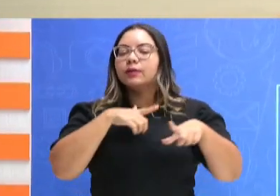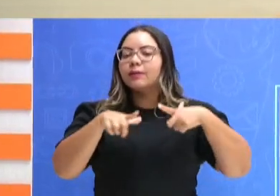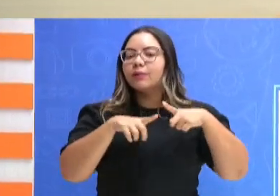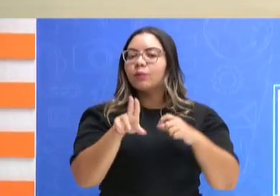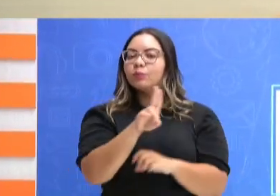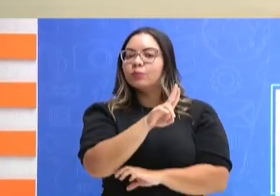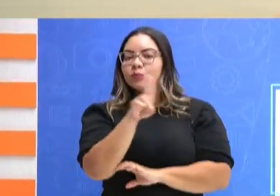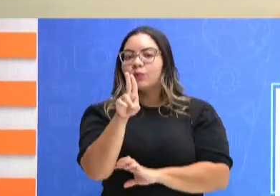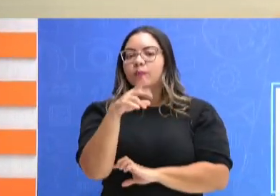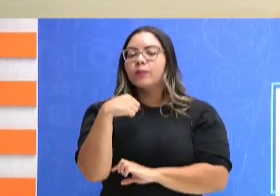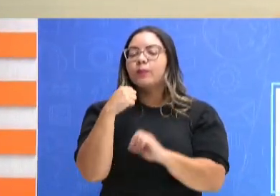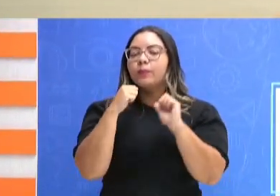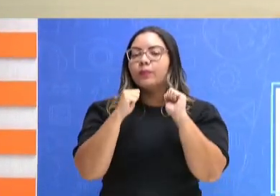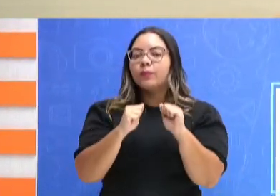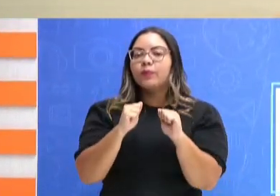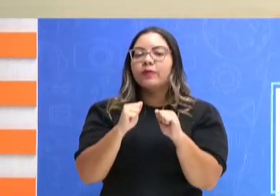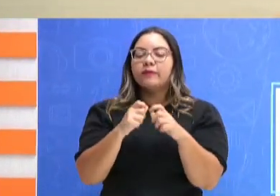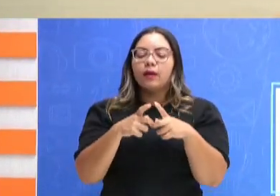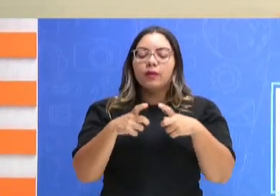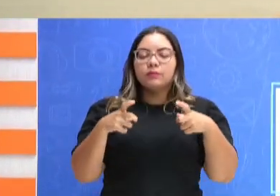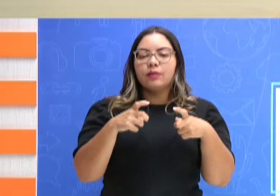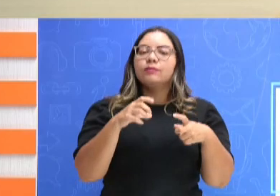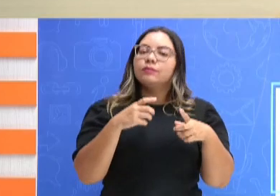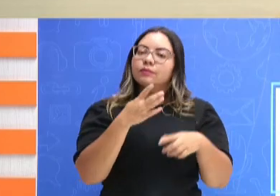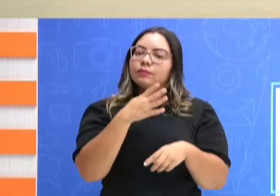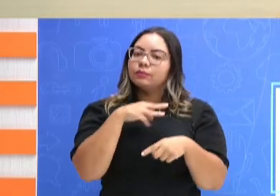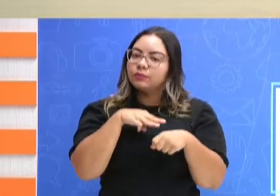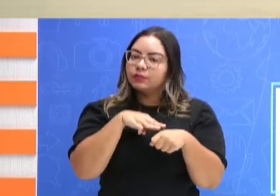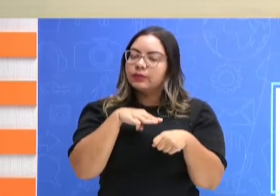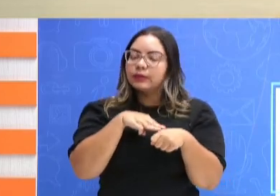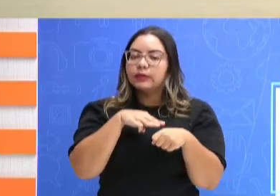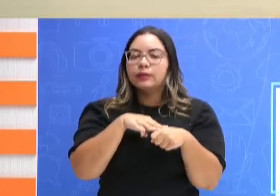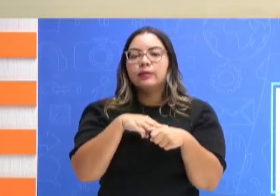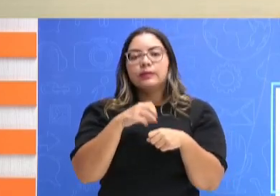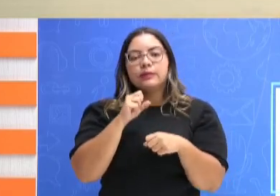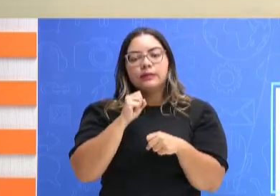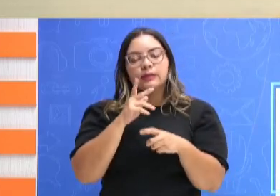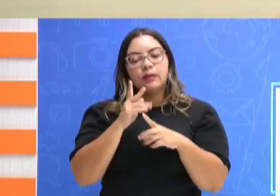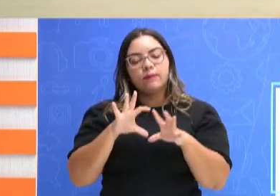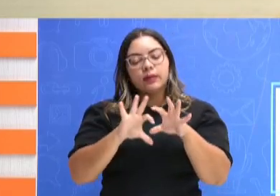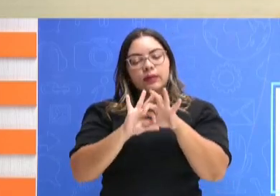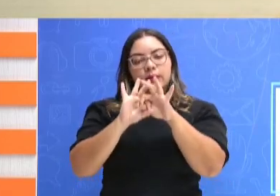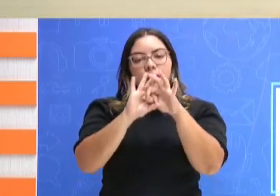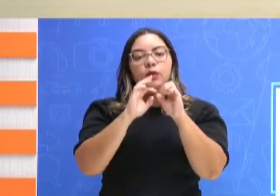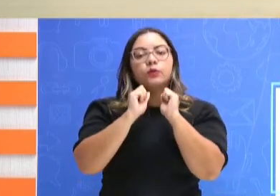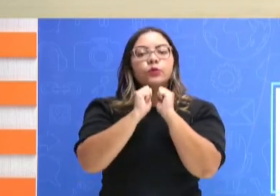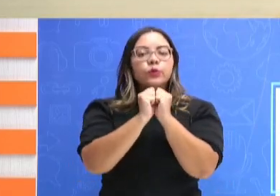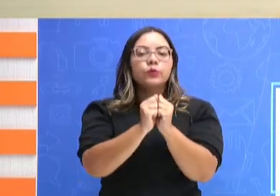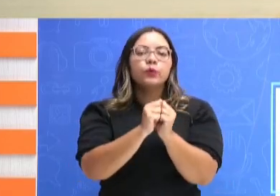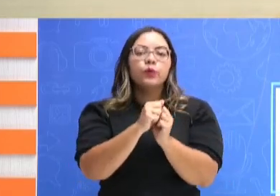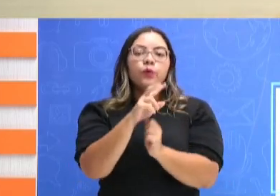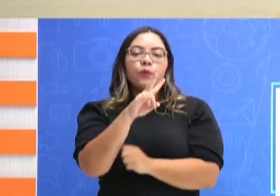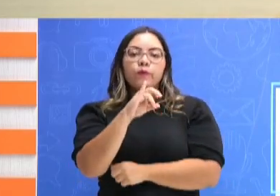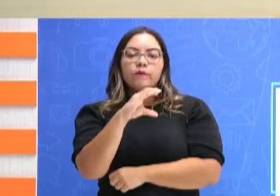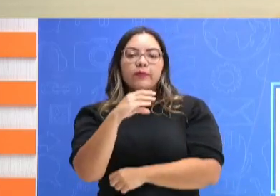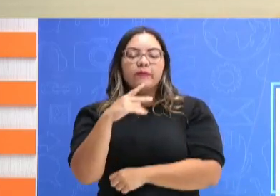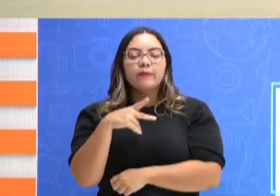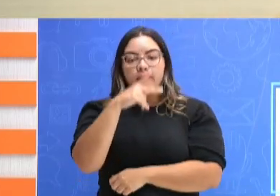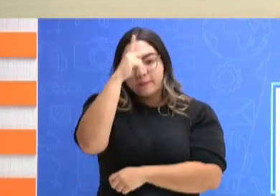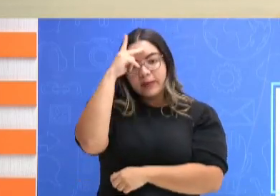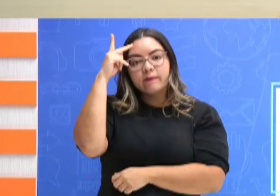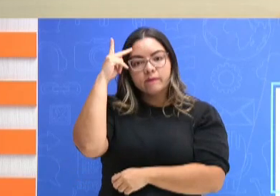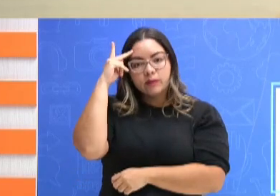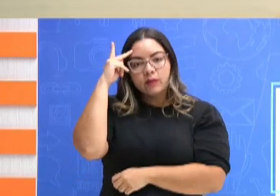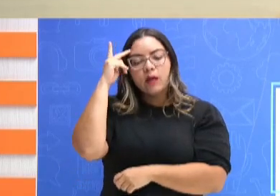um nome para que possa enaltecer o nosso município, mas alinhado sempre, como eu disse, o nosso vice-prefeito, meu irmão Paulinho, nós iremos